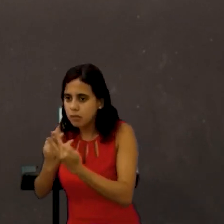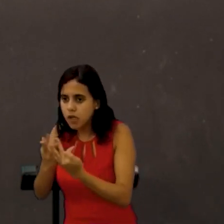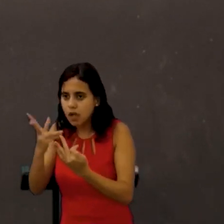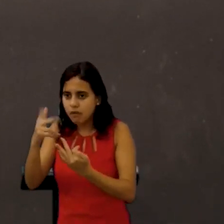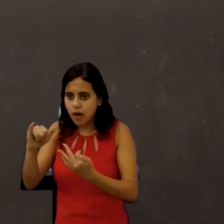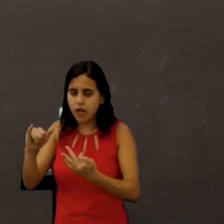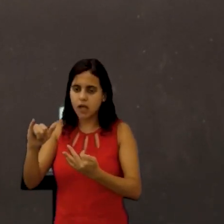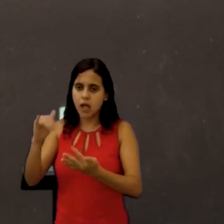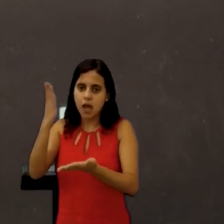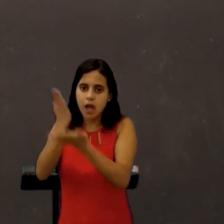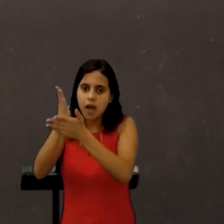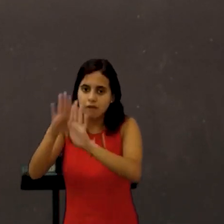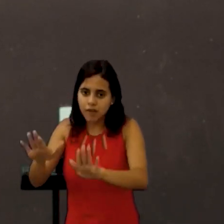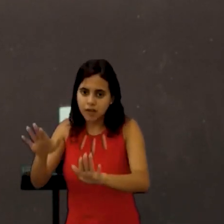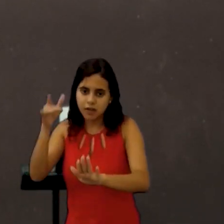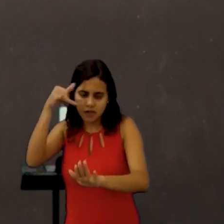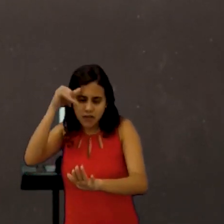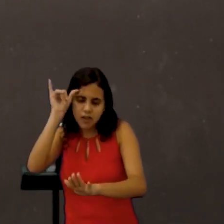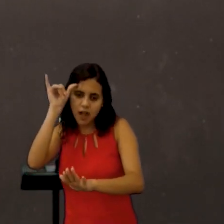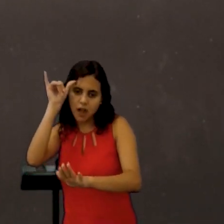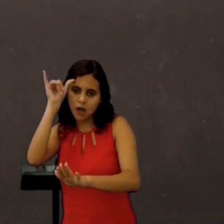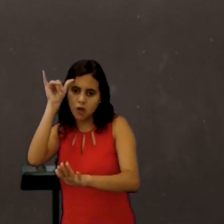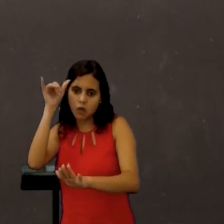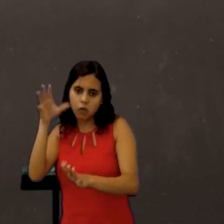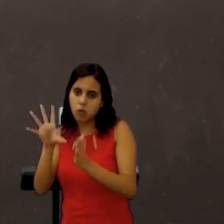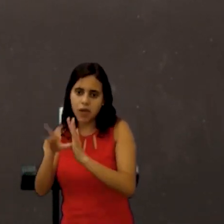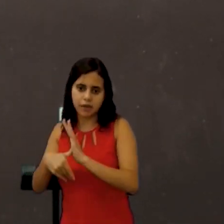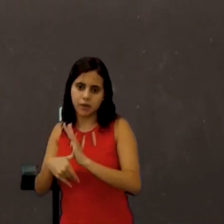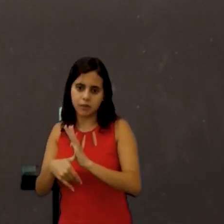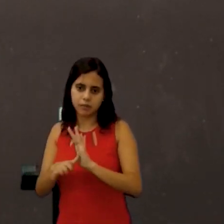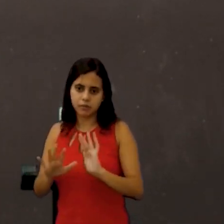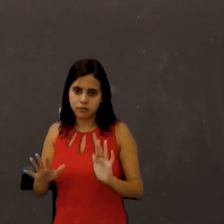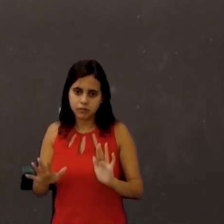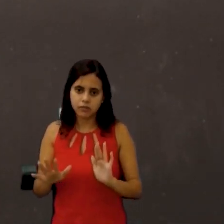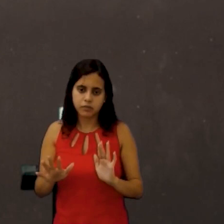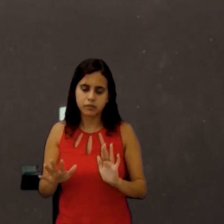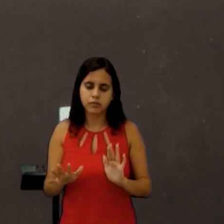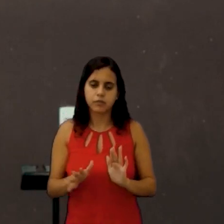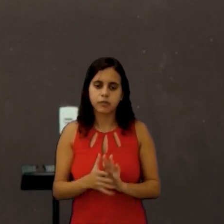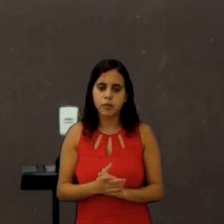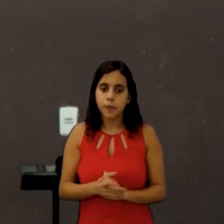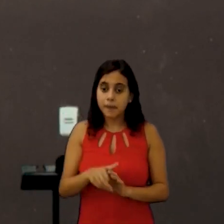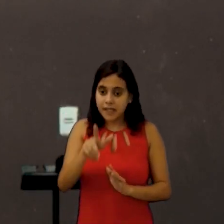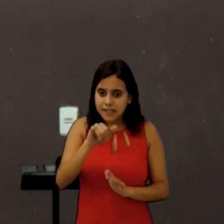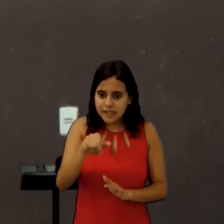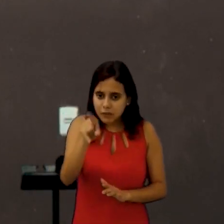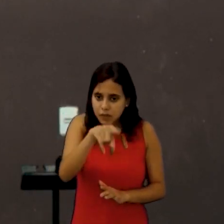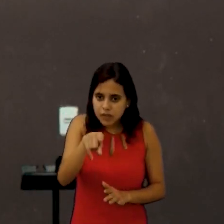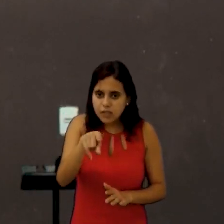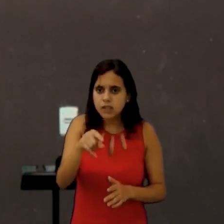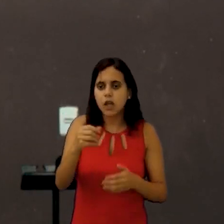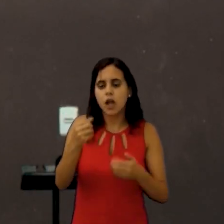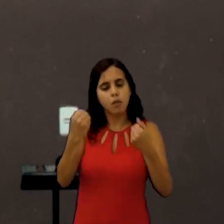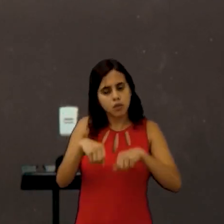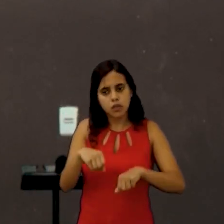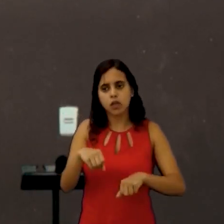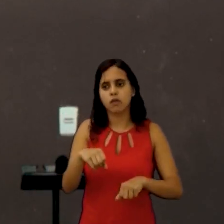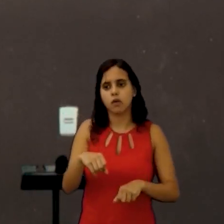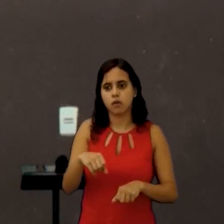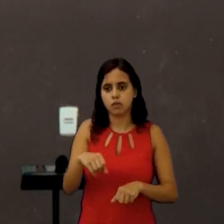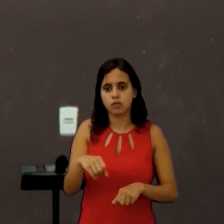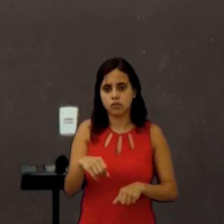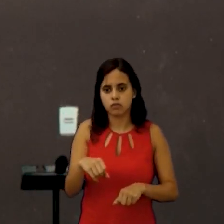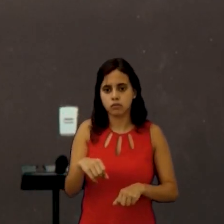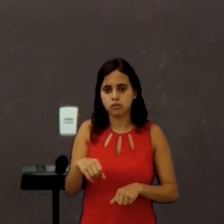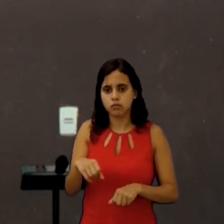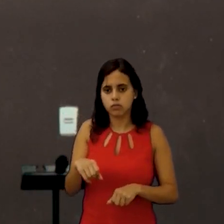você tiver oportunidade, não, eu vou me rendo, pronto, entrega, tudo bem, não tem problema não. Mas se você percebe que é inevitável que o cara faça mal, meu amigo,